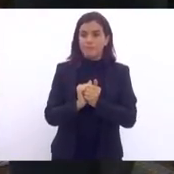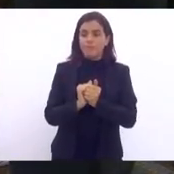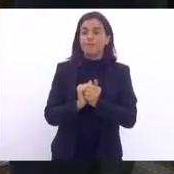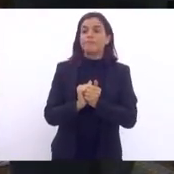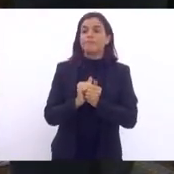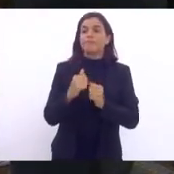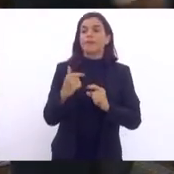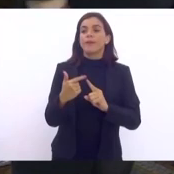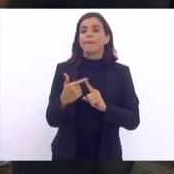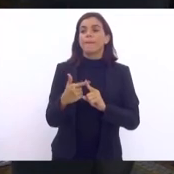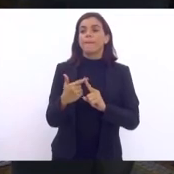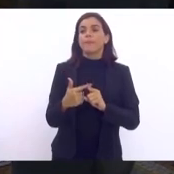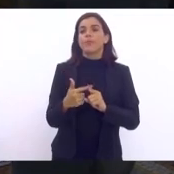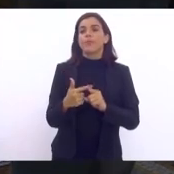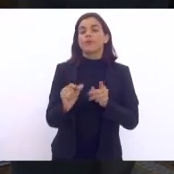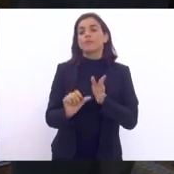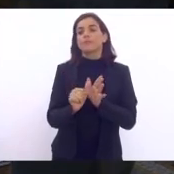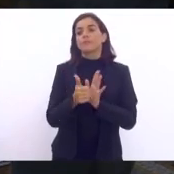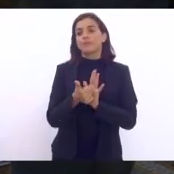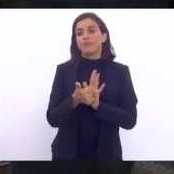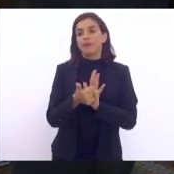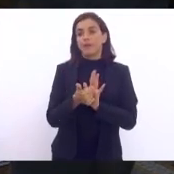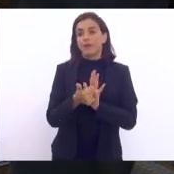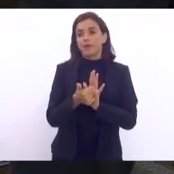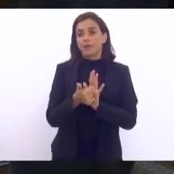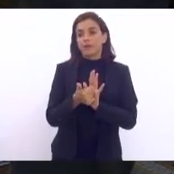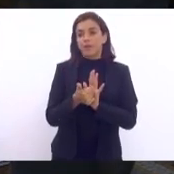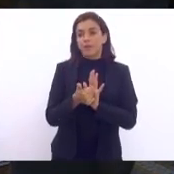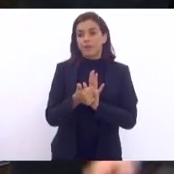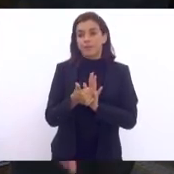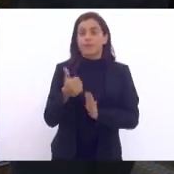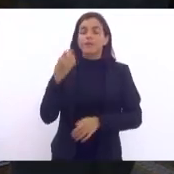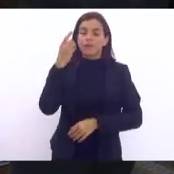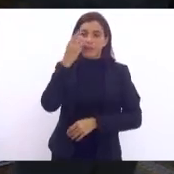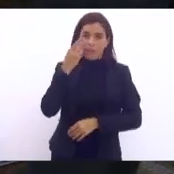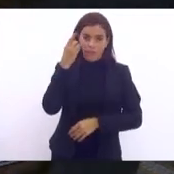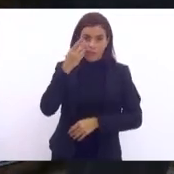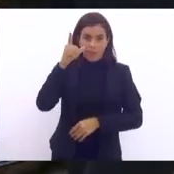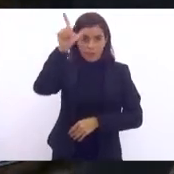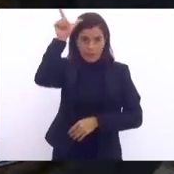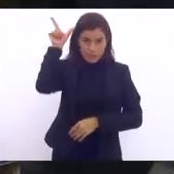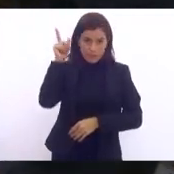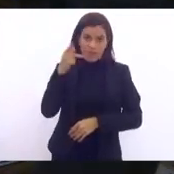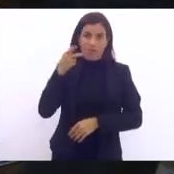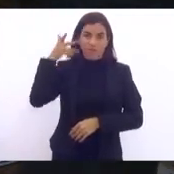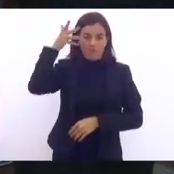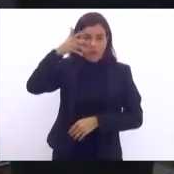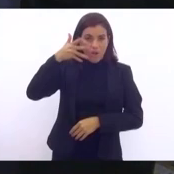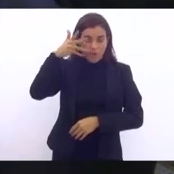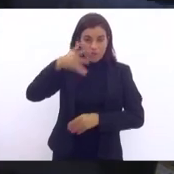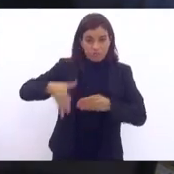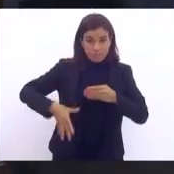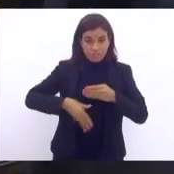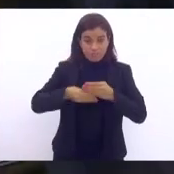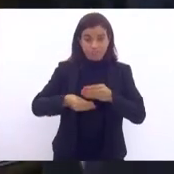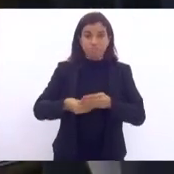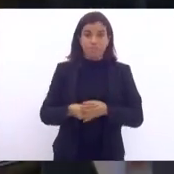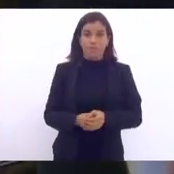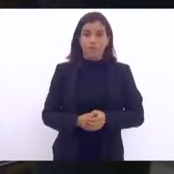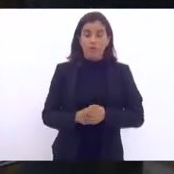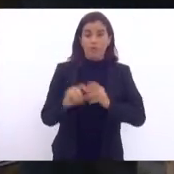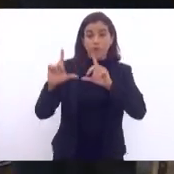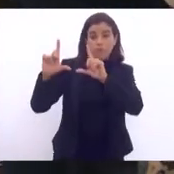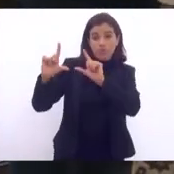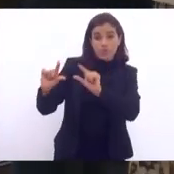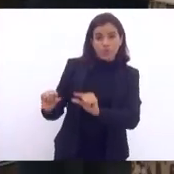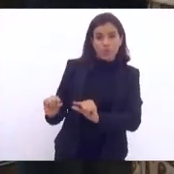Primeiro, corroborando o que o deputado Luiz Paulo disse aqui, quando se reduziu as alíquotas dos impostos